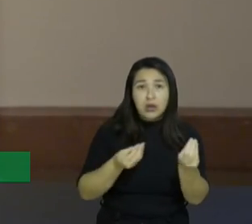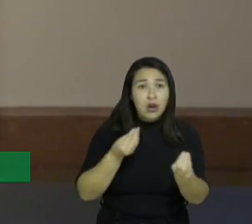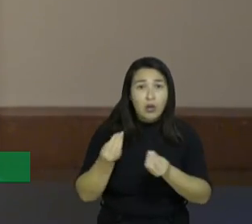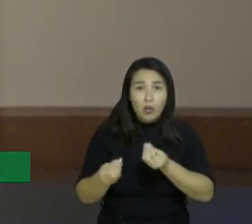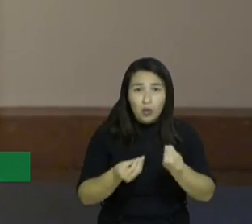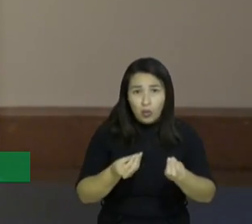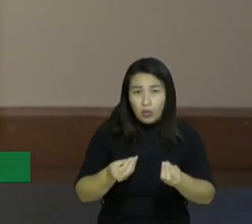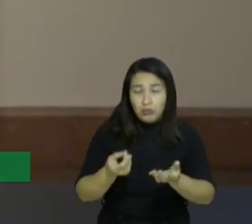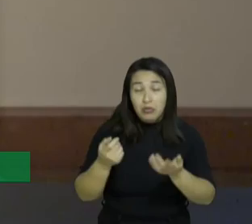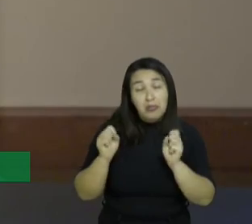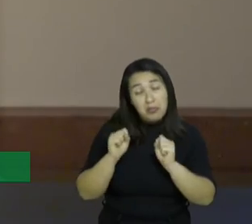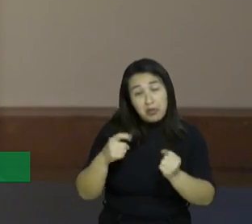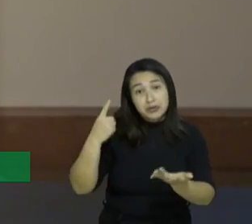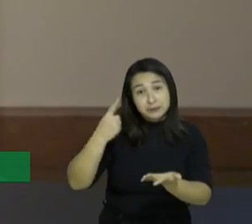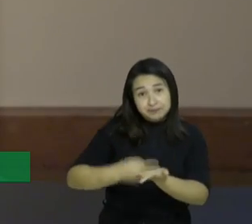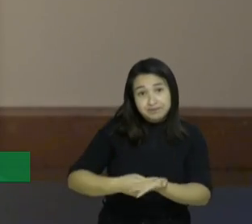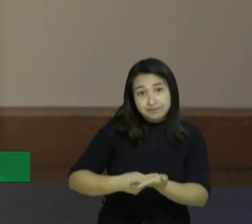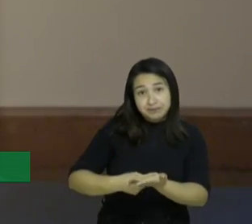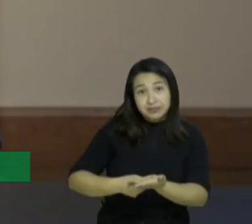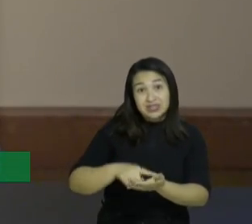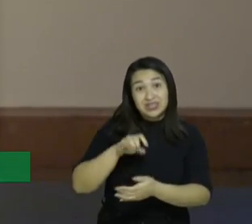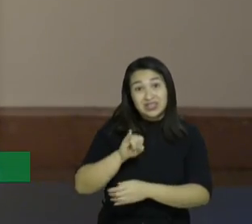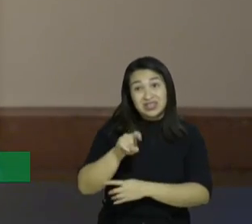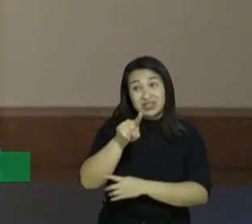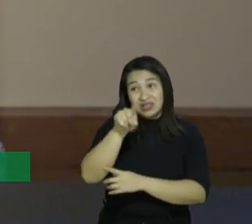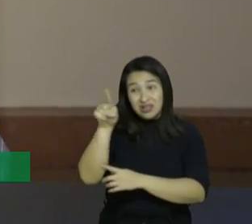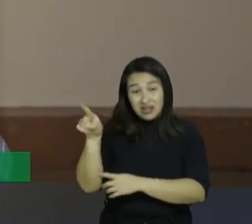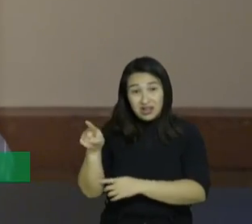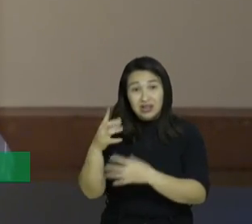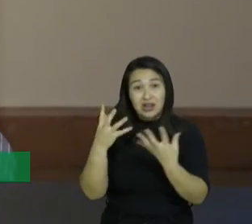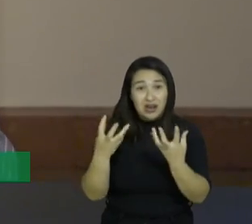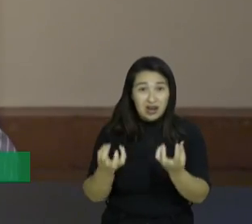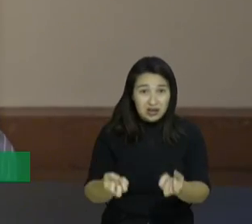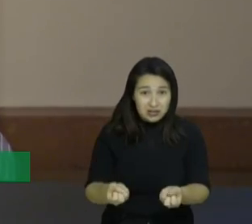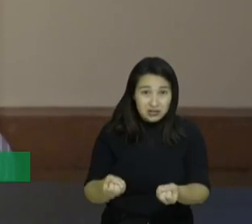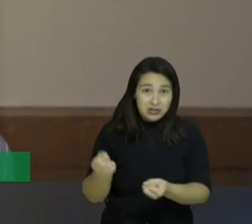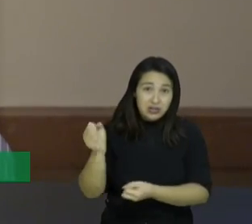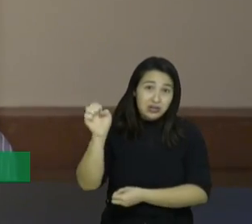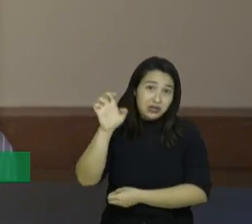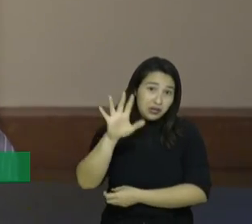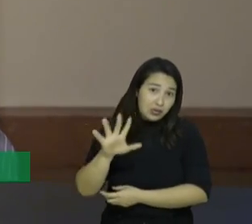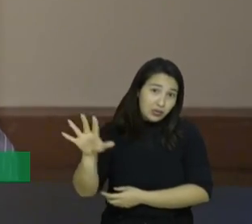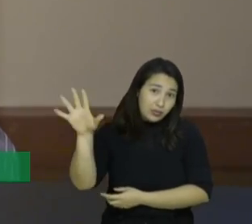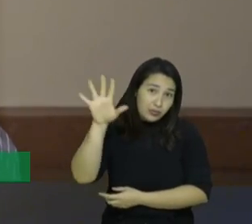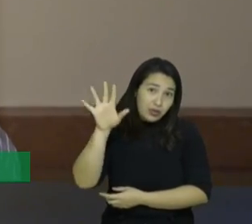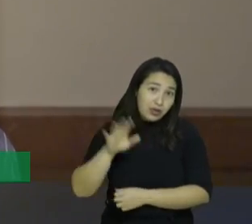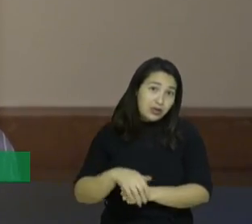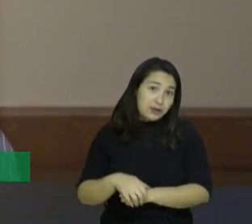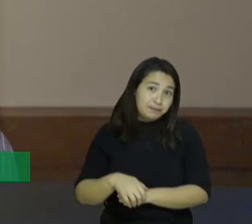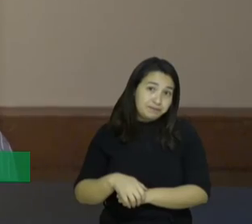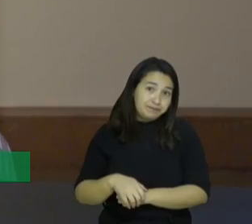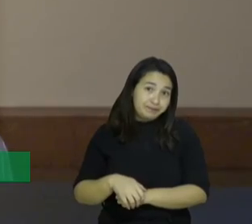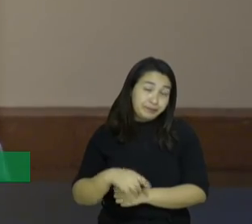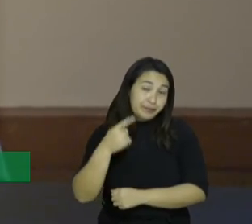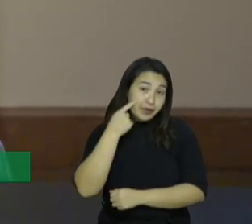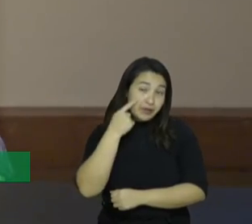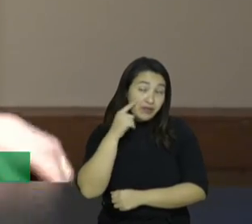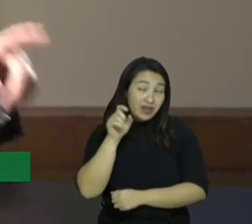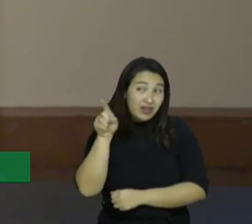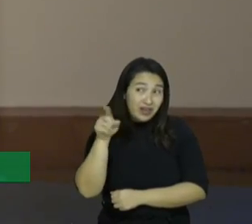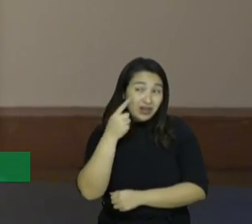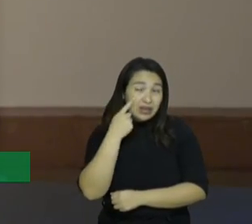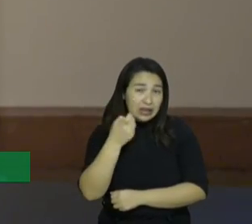acordado né vai ser aceitável pra sociedade civil pros parlamentos pros governos europeus e diversos grupos de interesse